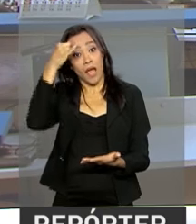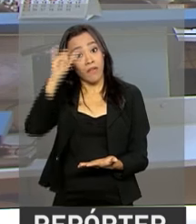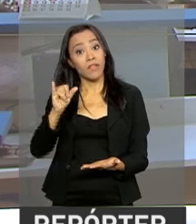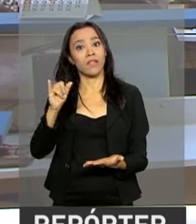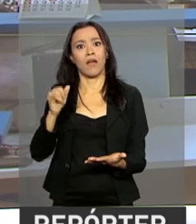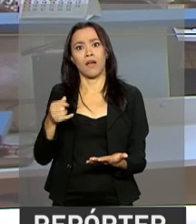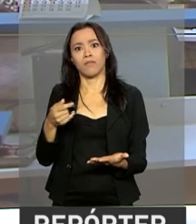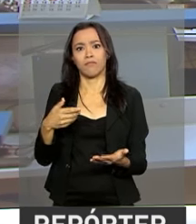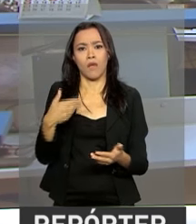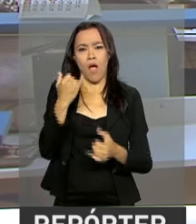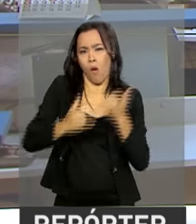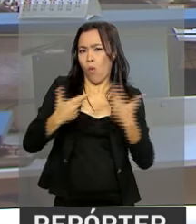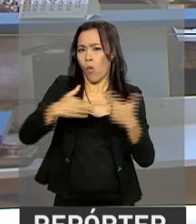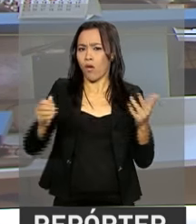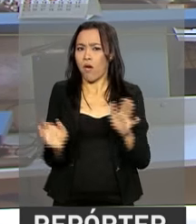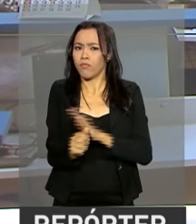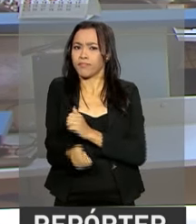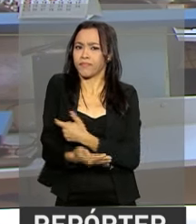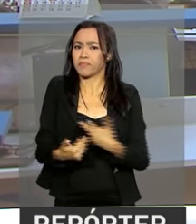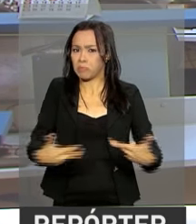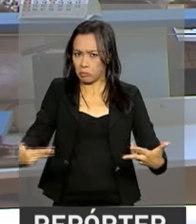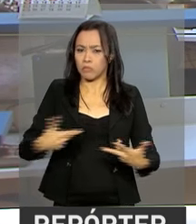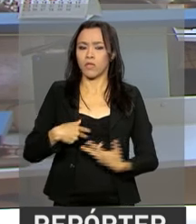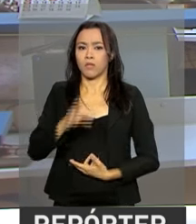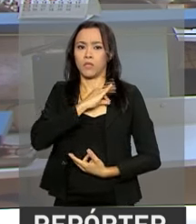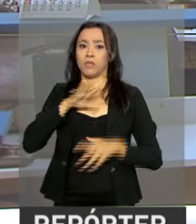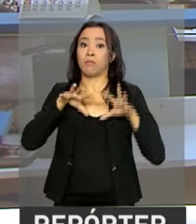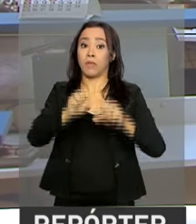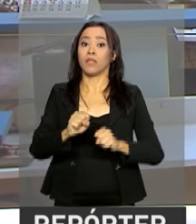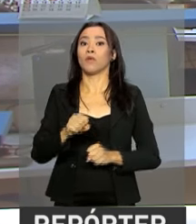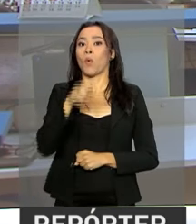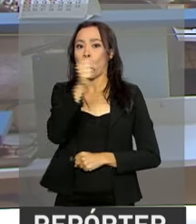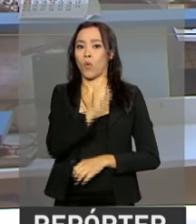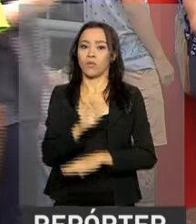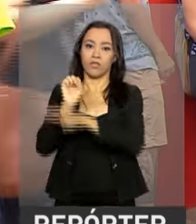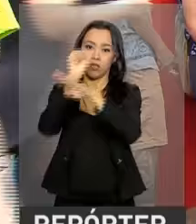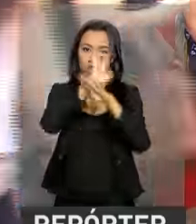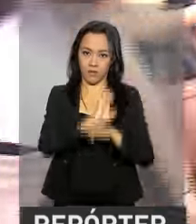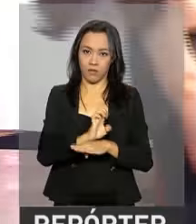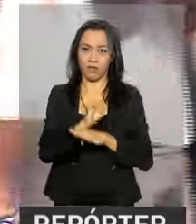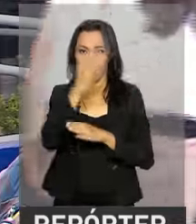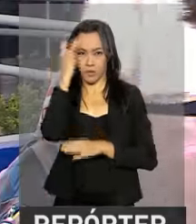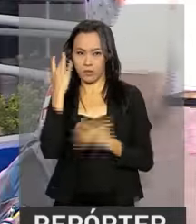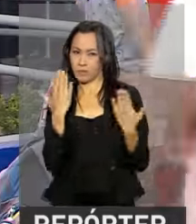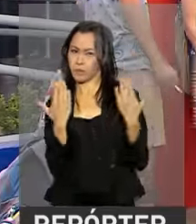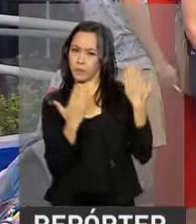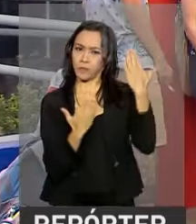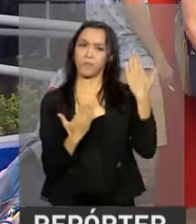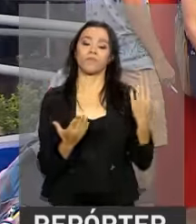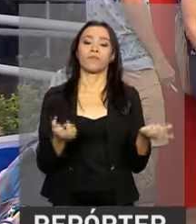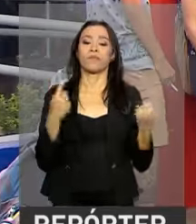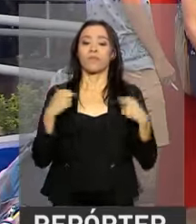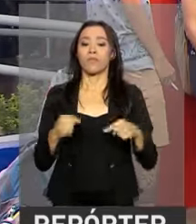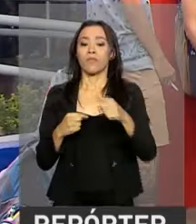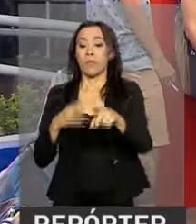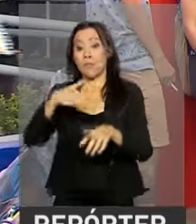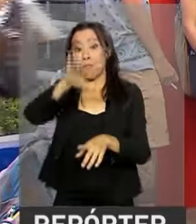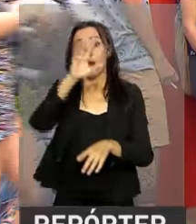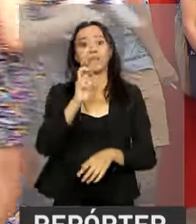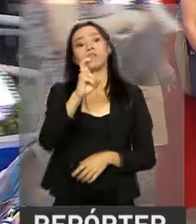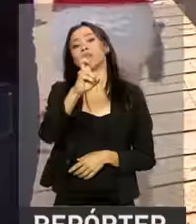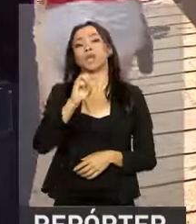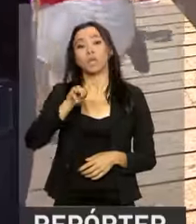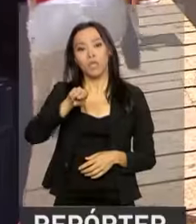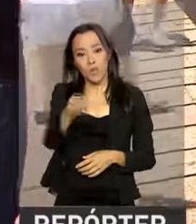fez operações e prendeu suspeitos em 8 estados. Os motivos que levaram mais de 5 milhões